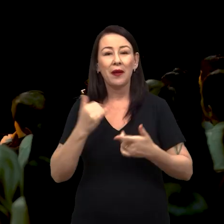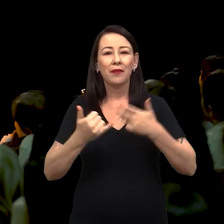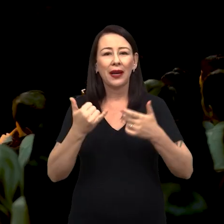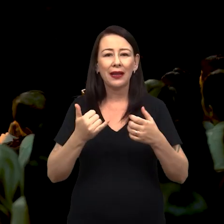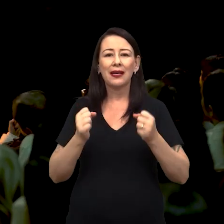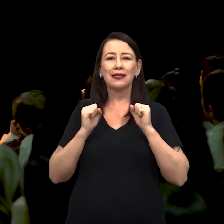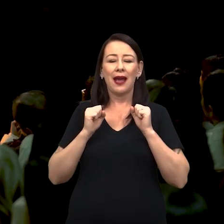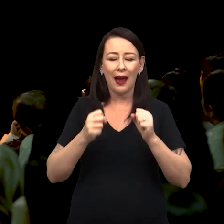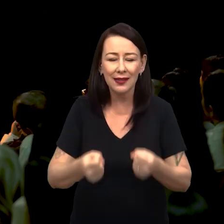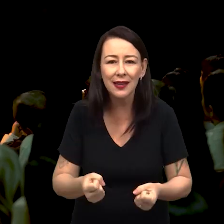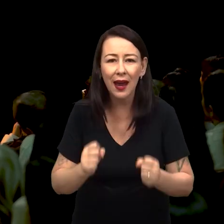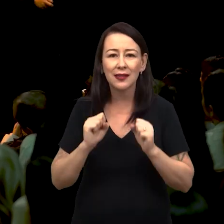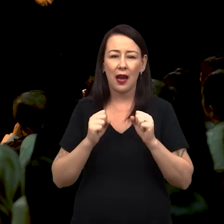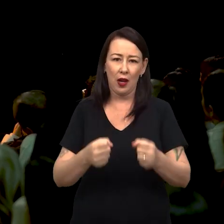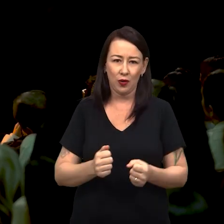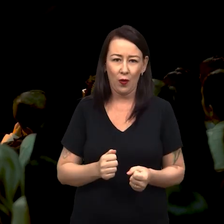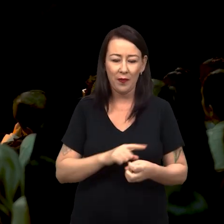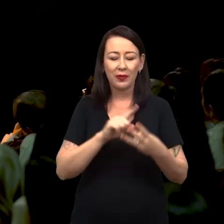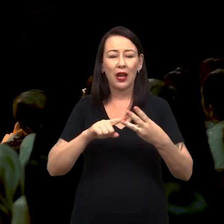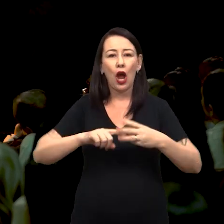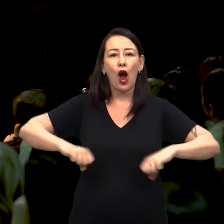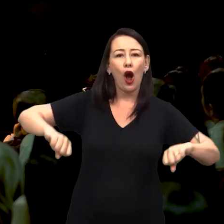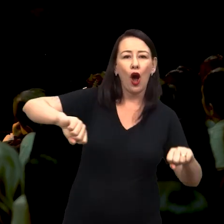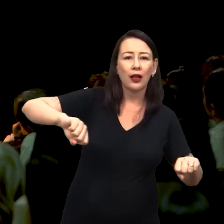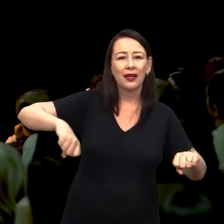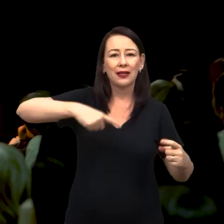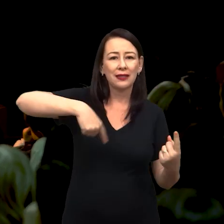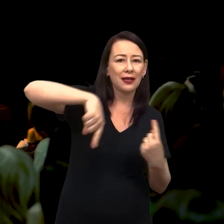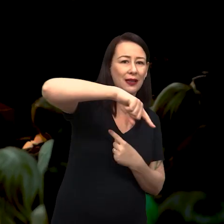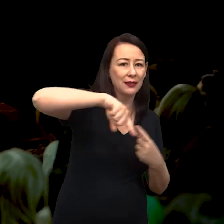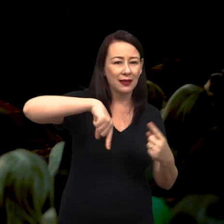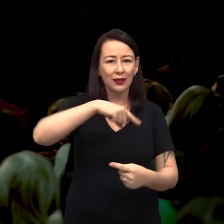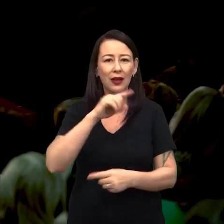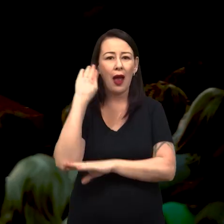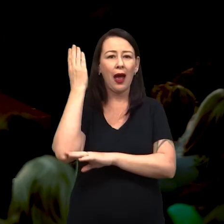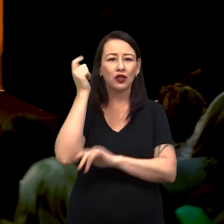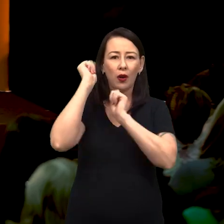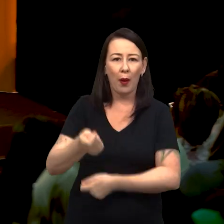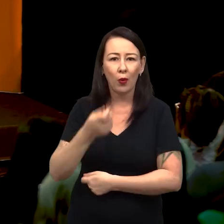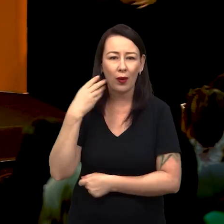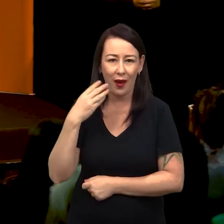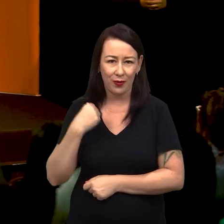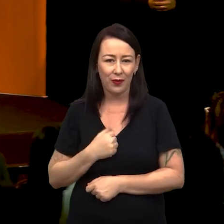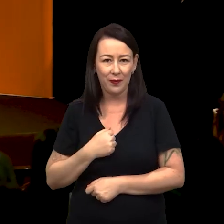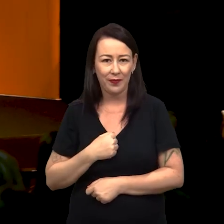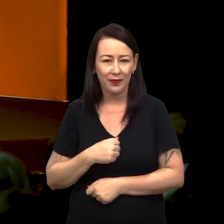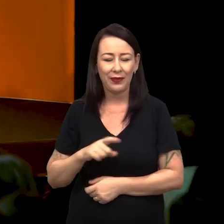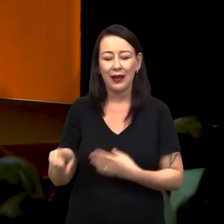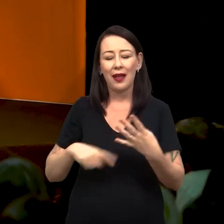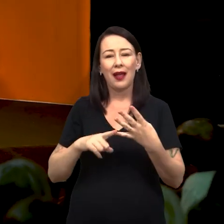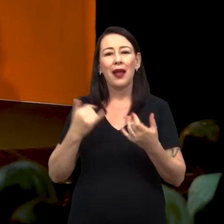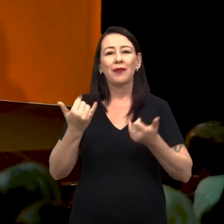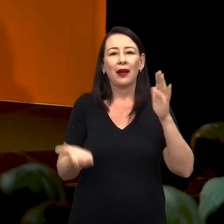rodas, Ciranda, Cirandinha e Atirei o Pau no Gato. Nas brincadeiras de mão,